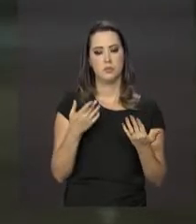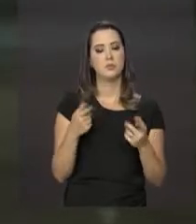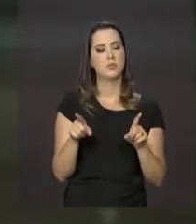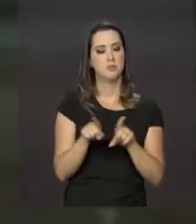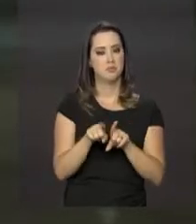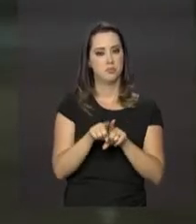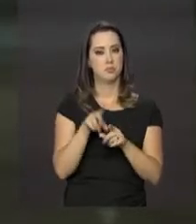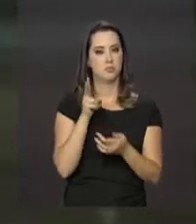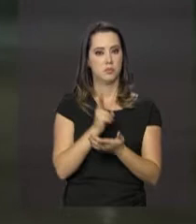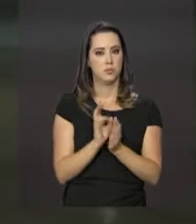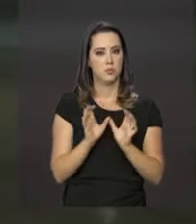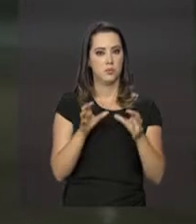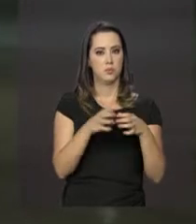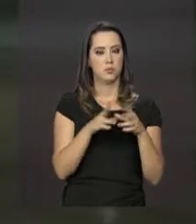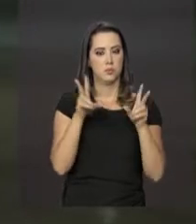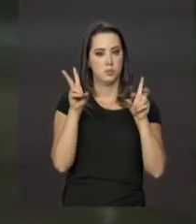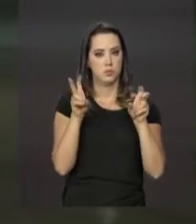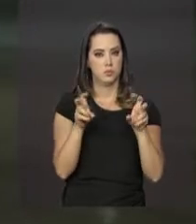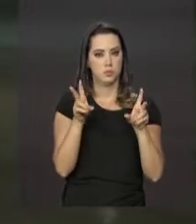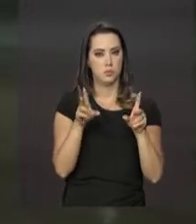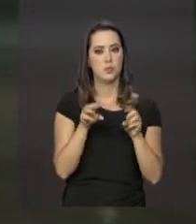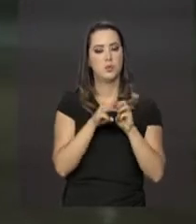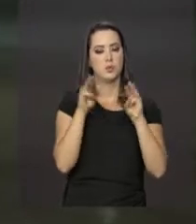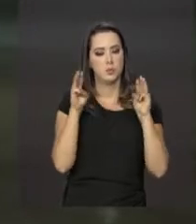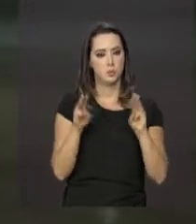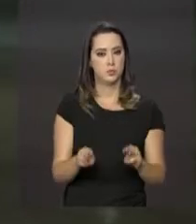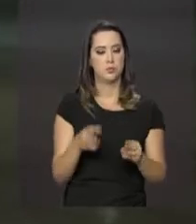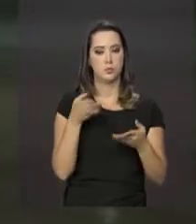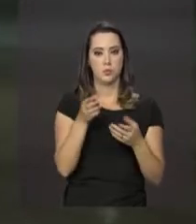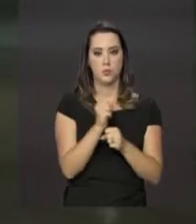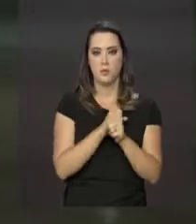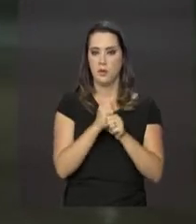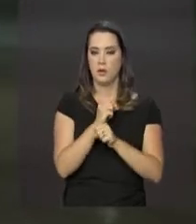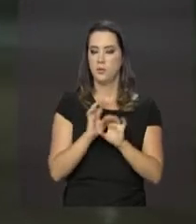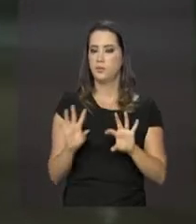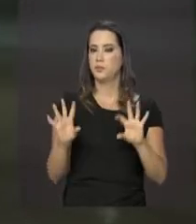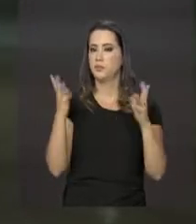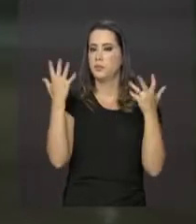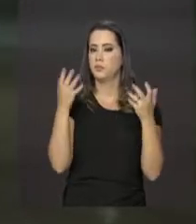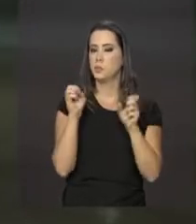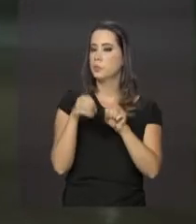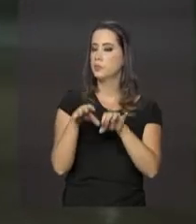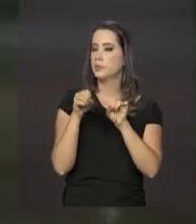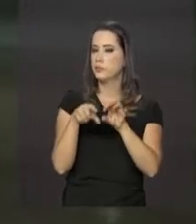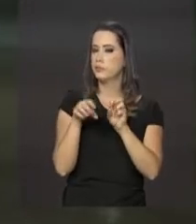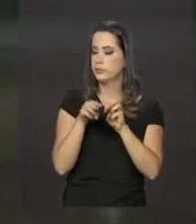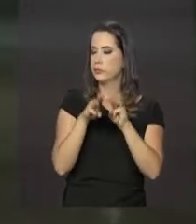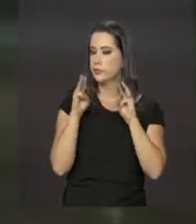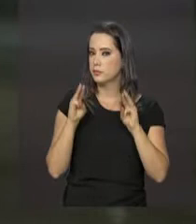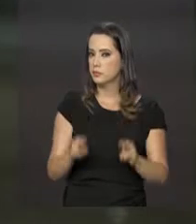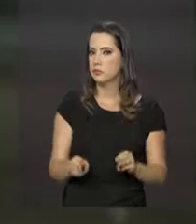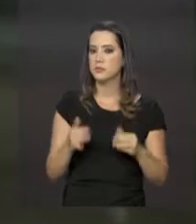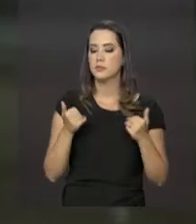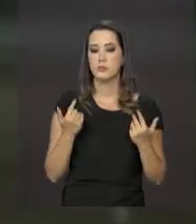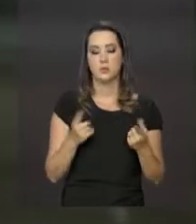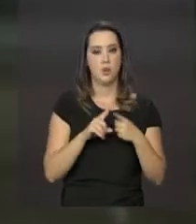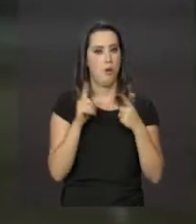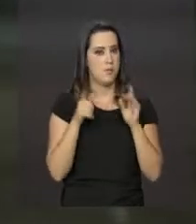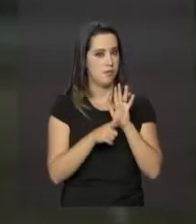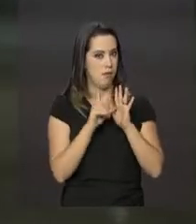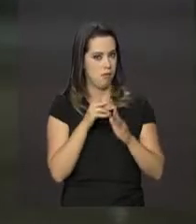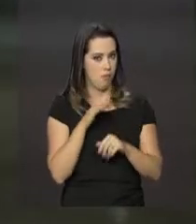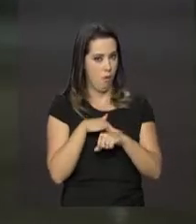inclusive faz parte do tema da primavera dos museus este ano é celebrando a educação em museus mas cedo